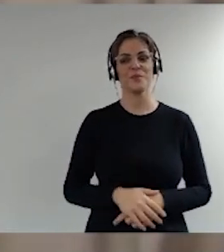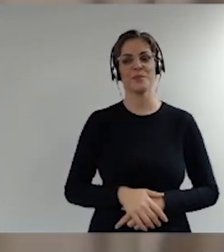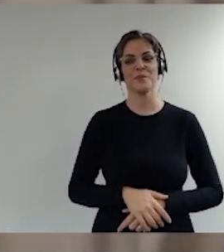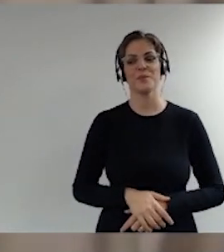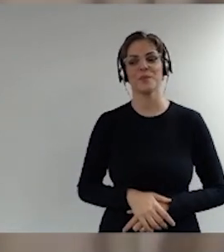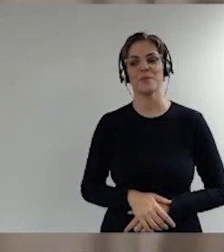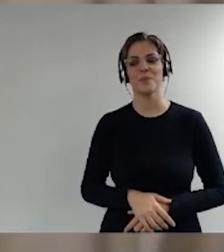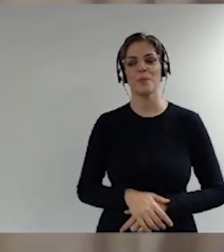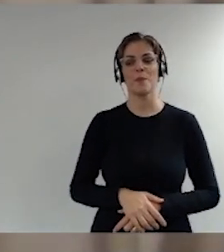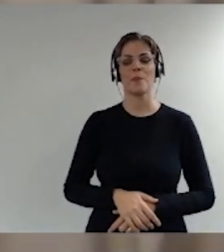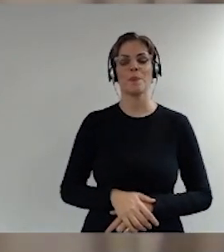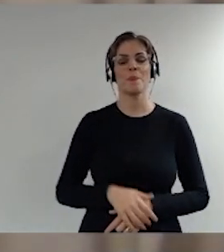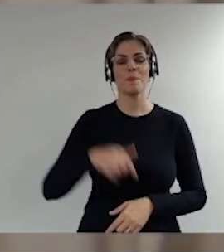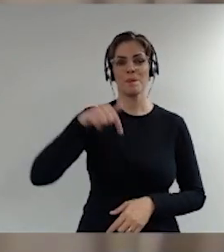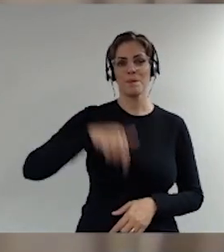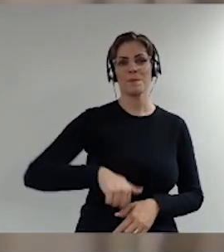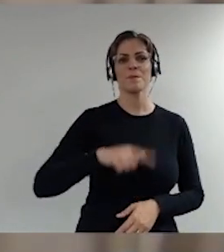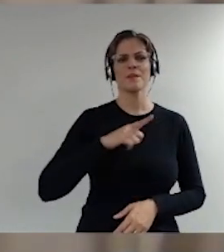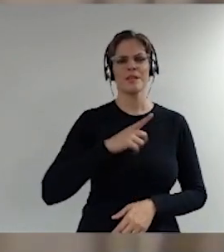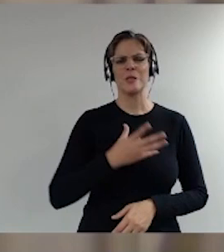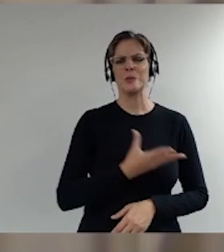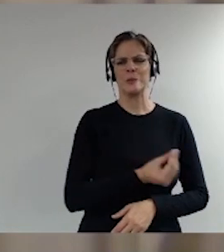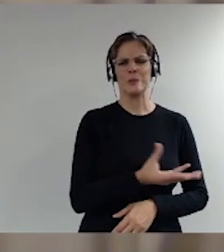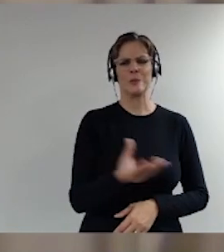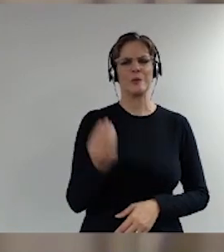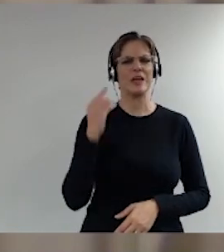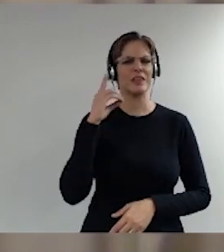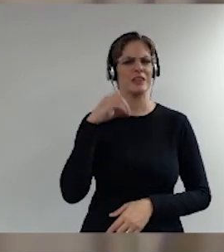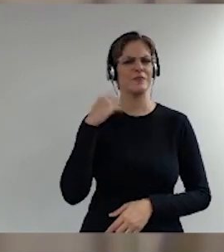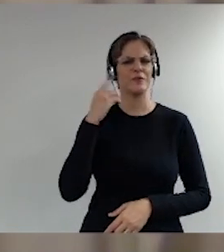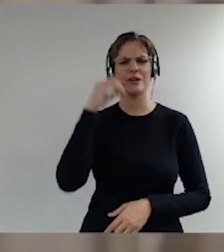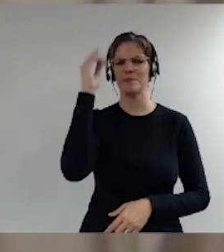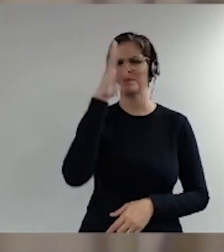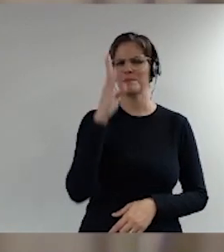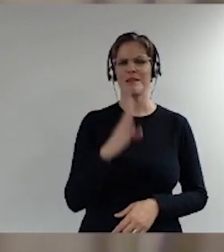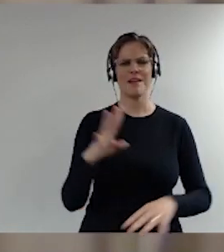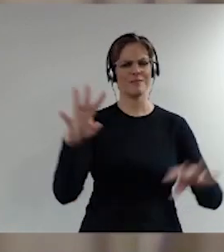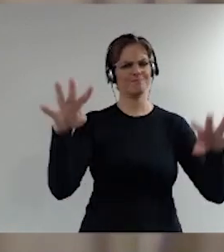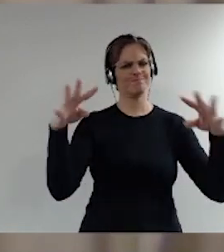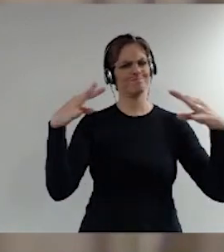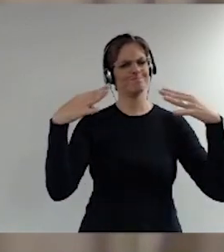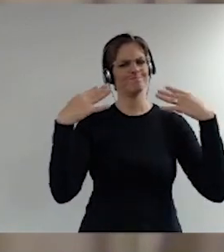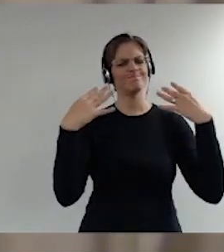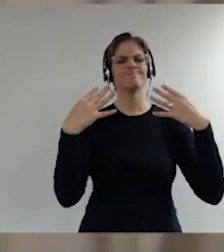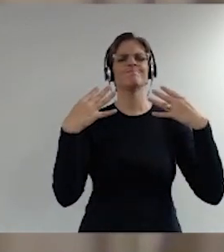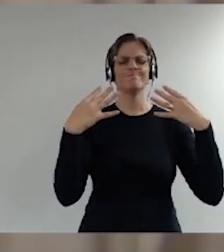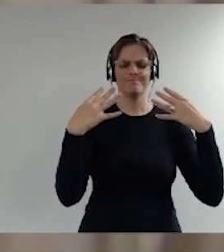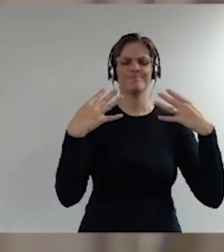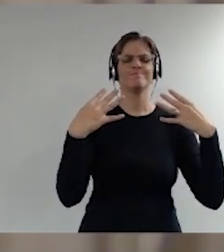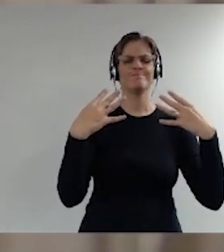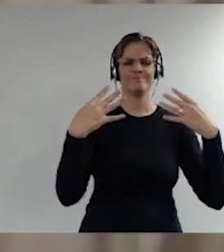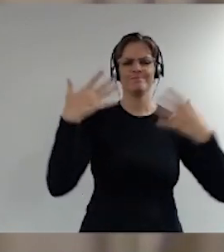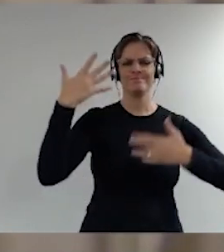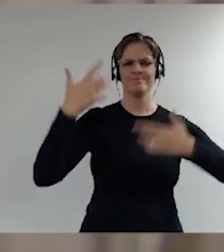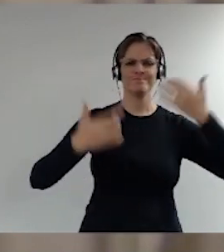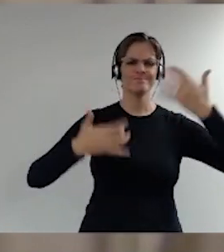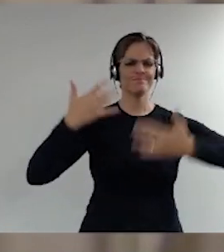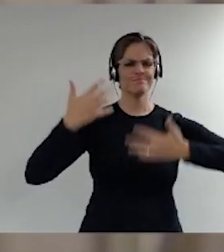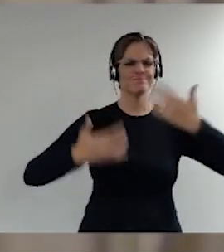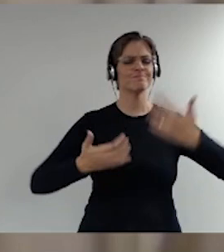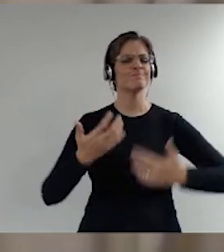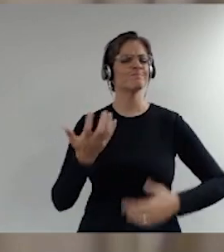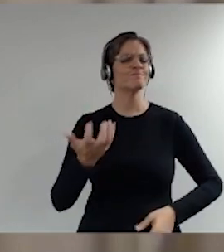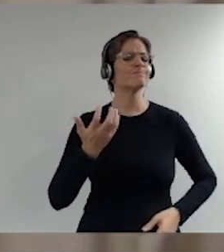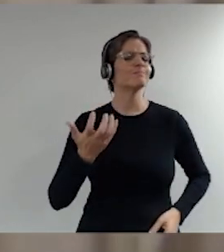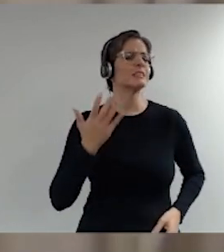certeza, muitos advogados e advogadas de todo o Brasil que nos veem e nos ouvem, querendo realmente